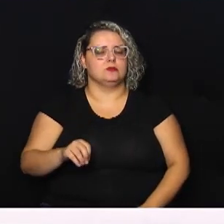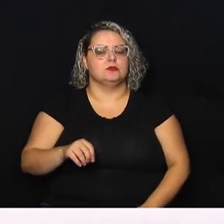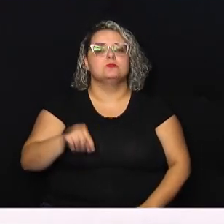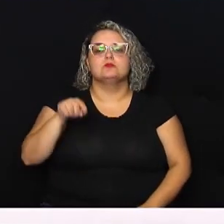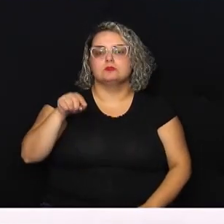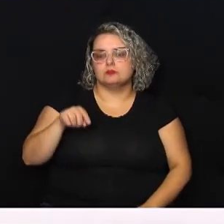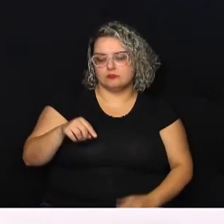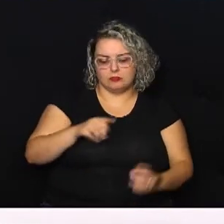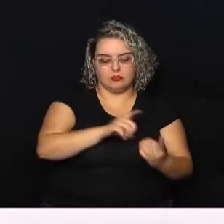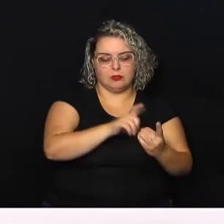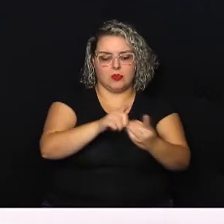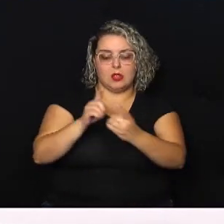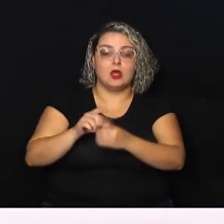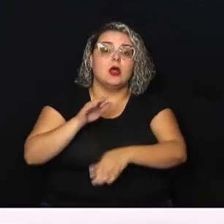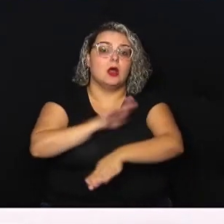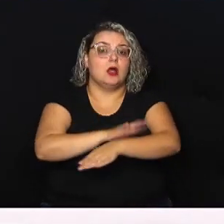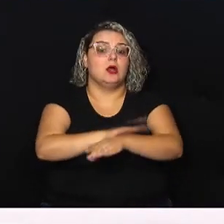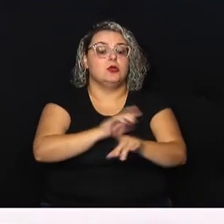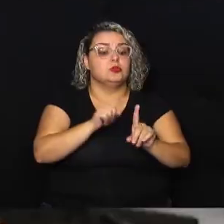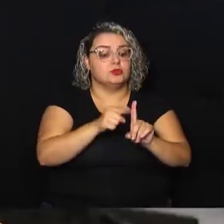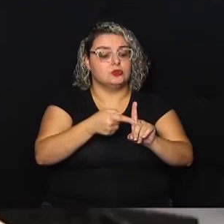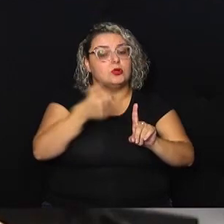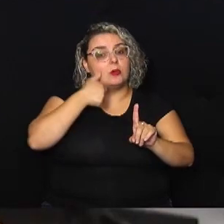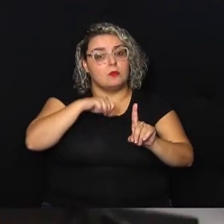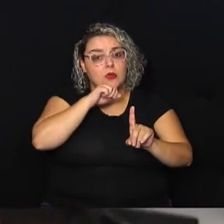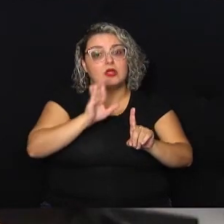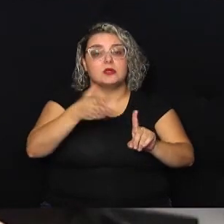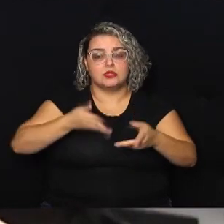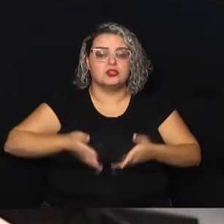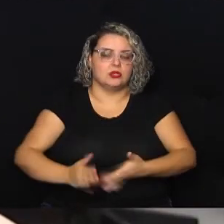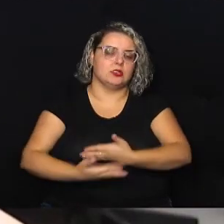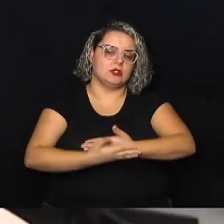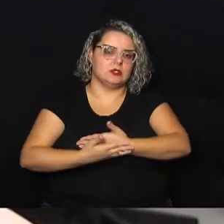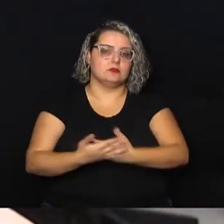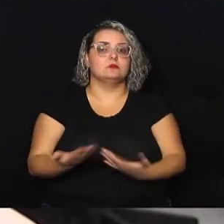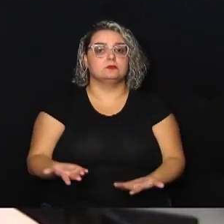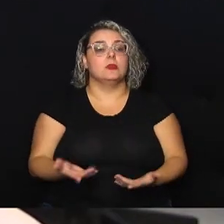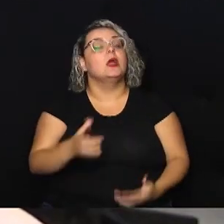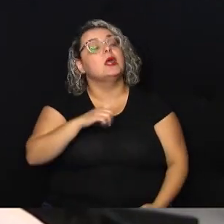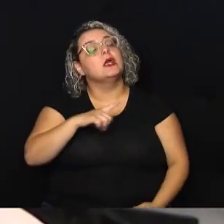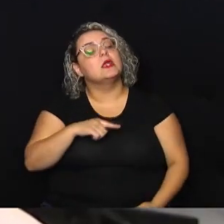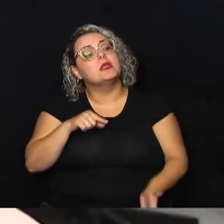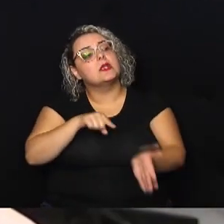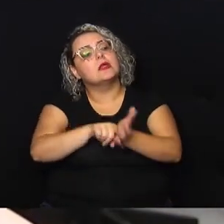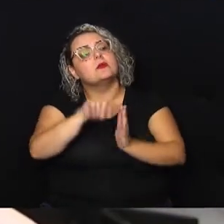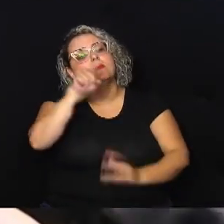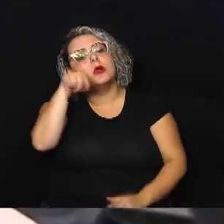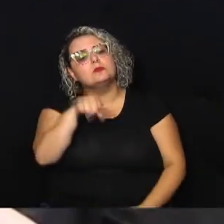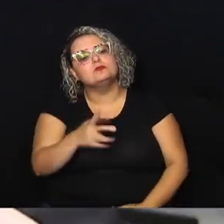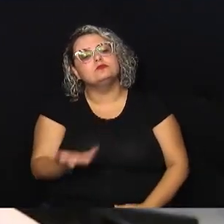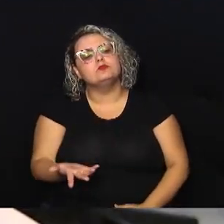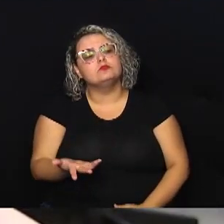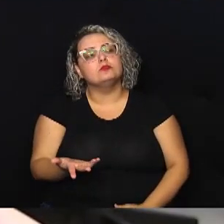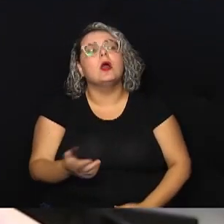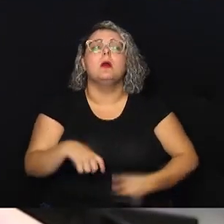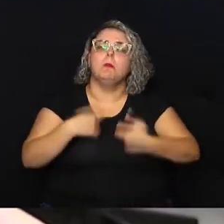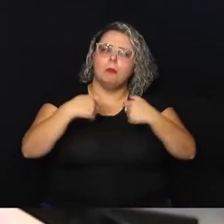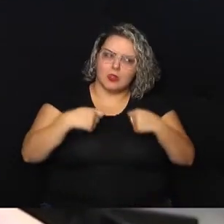assistência a mães, gestantes e recém-nascidos. Isso levanta uma questão sobre a necessidade de uma